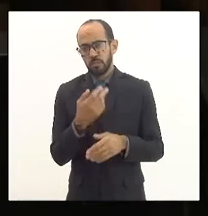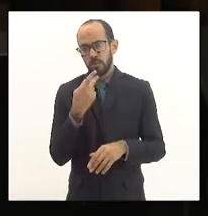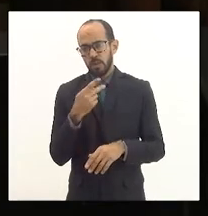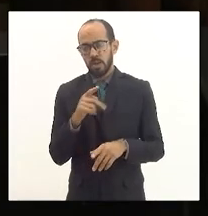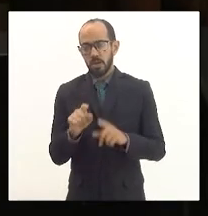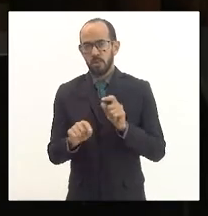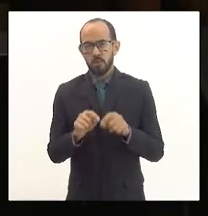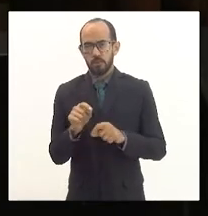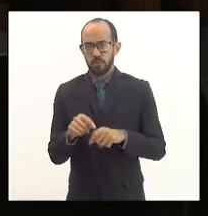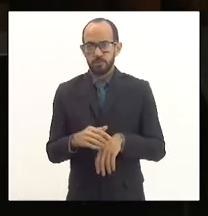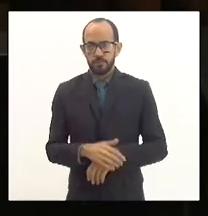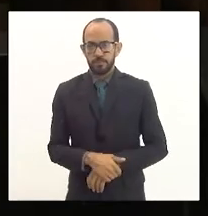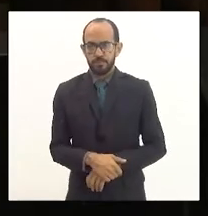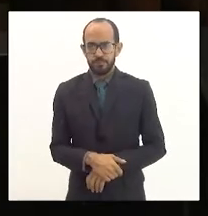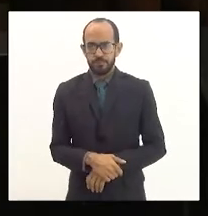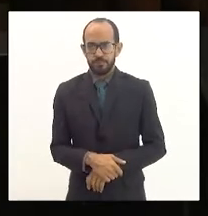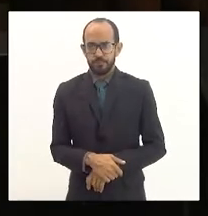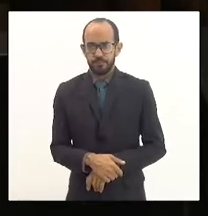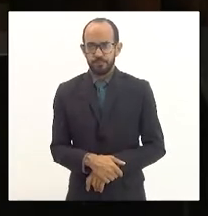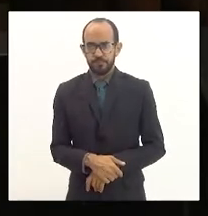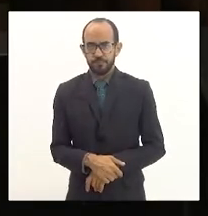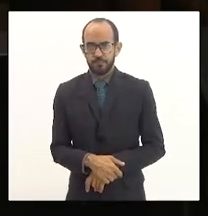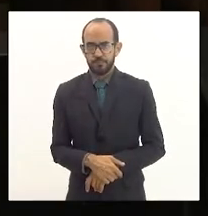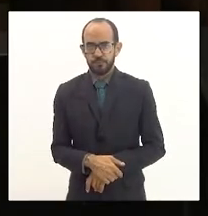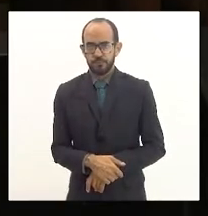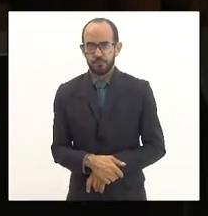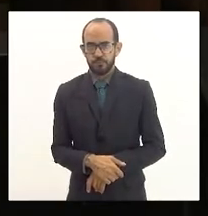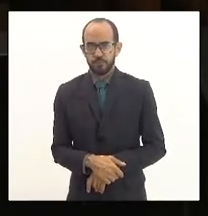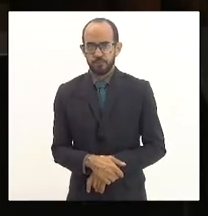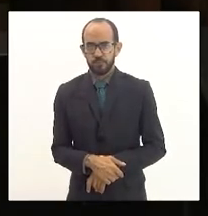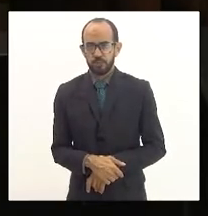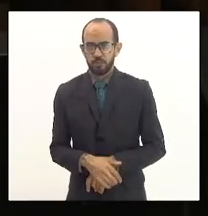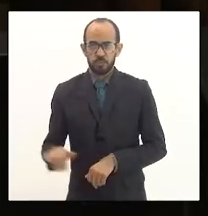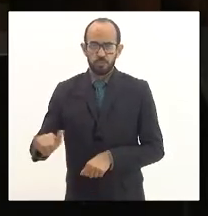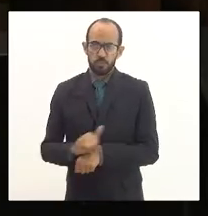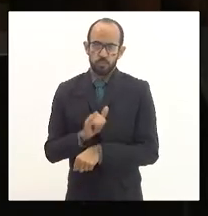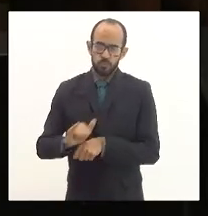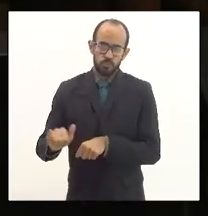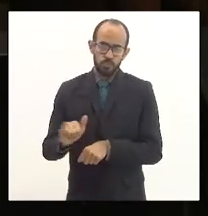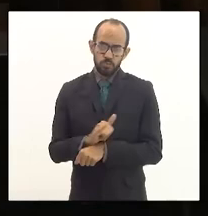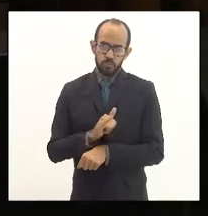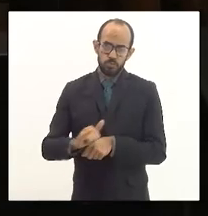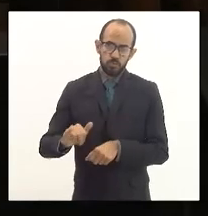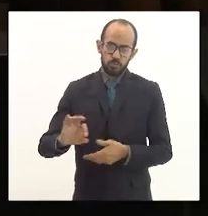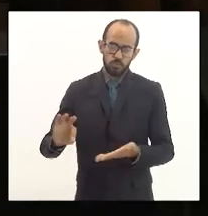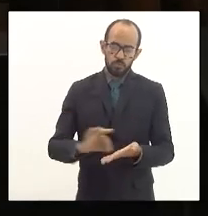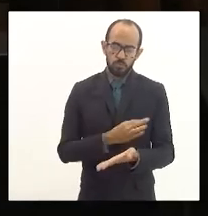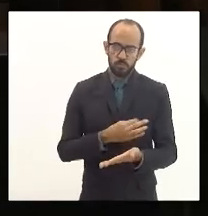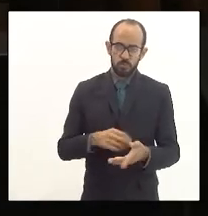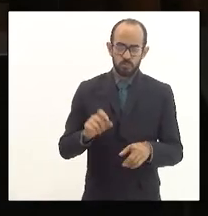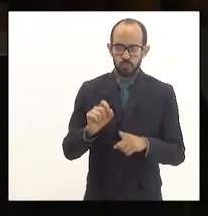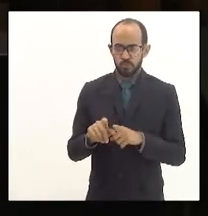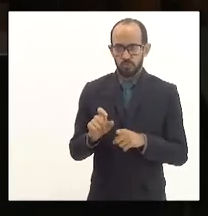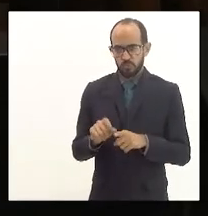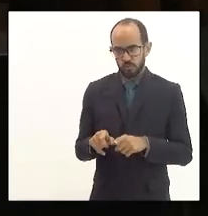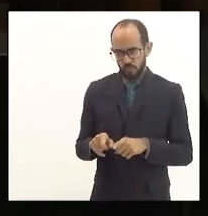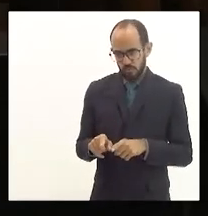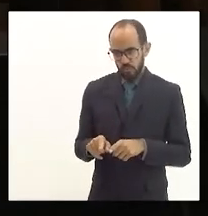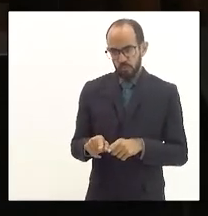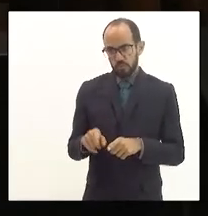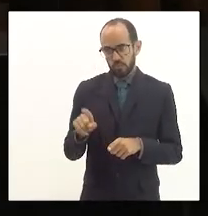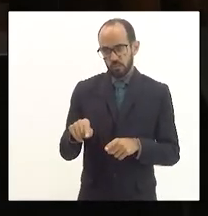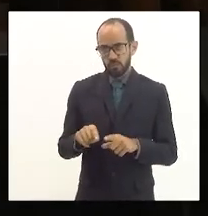atenção de um instrumento de um contrato de locação é o